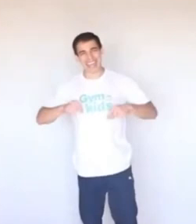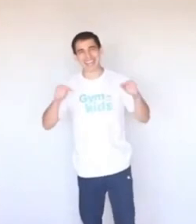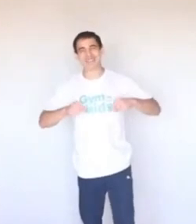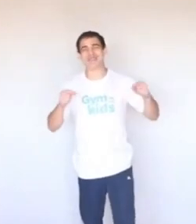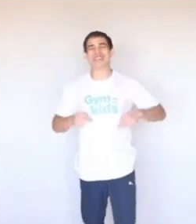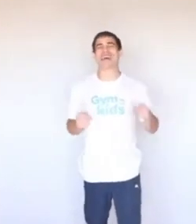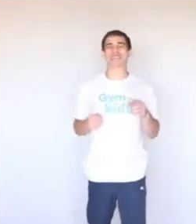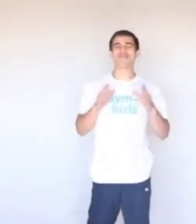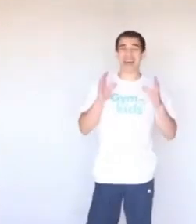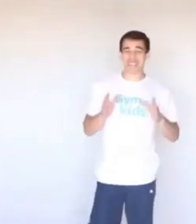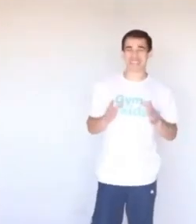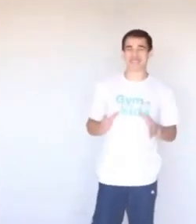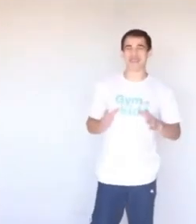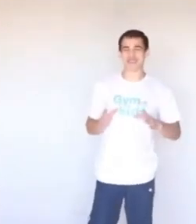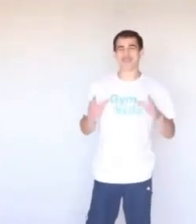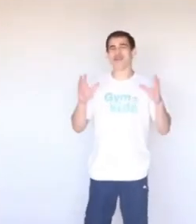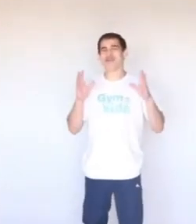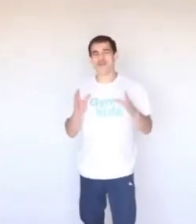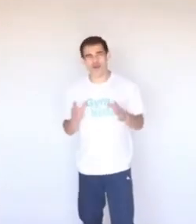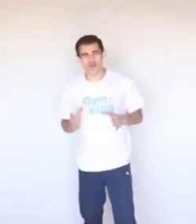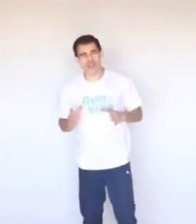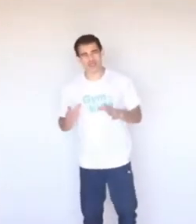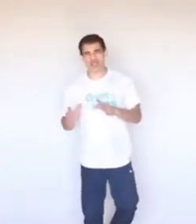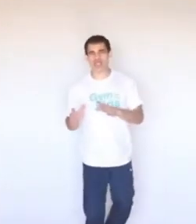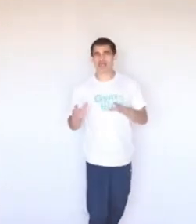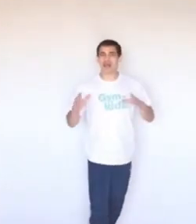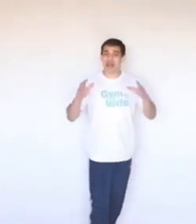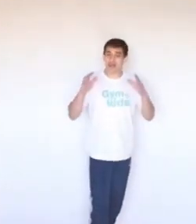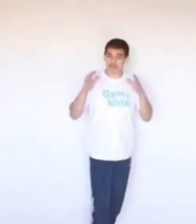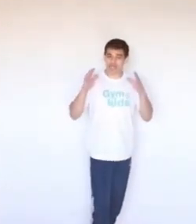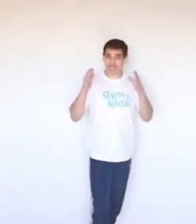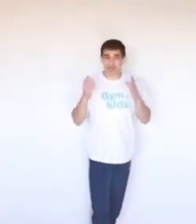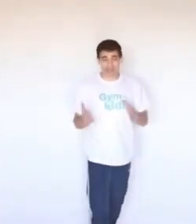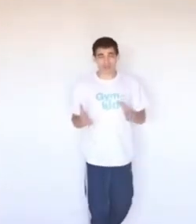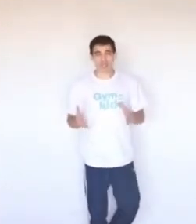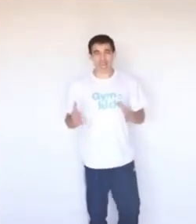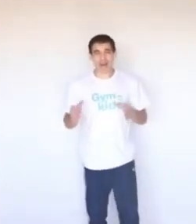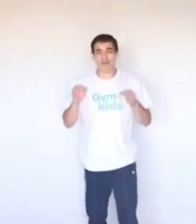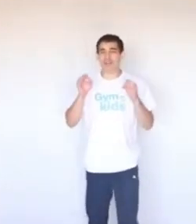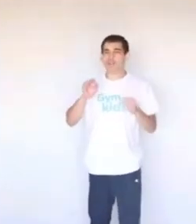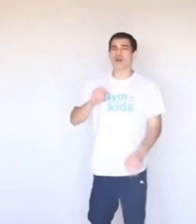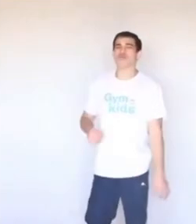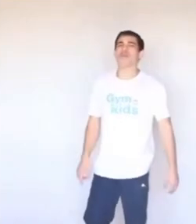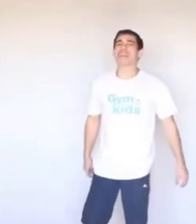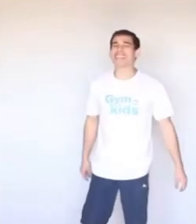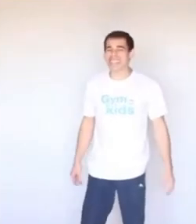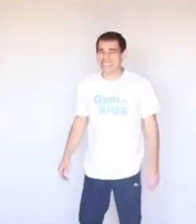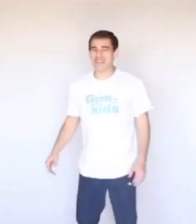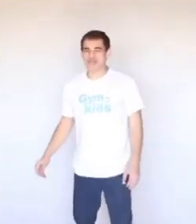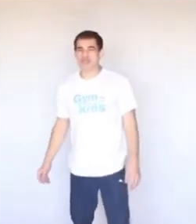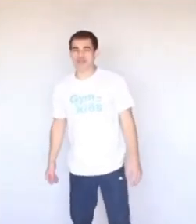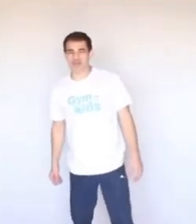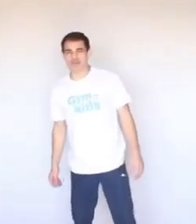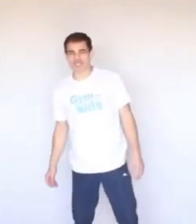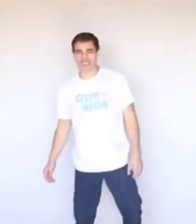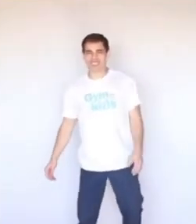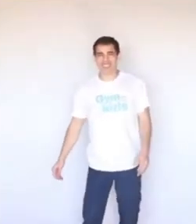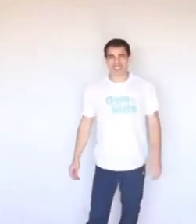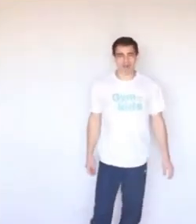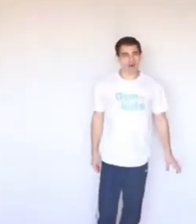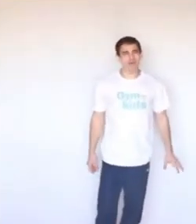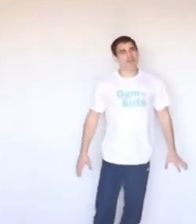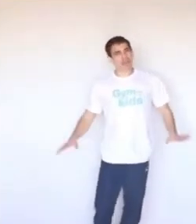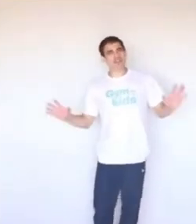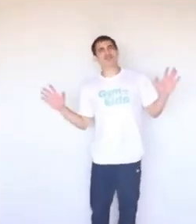contem aqui nos comentários embaixo desse vídeo qual foi a atividade que vocês mais gostaram e qual foi a mais desafiadora para